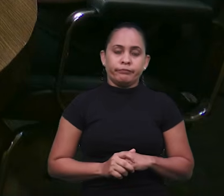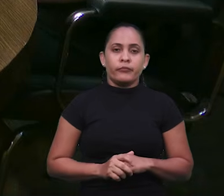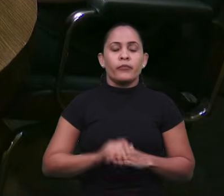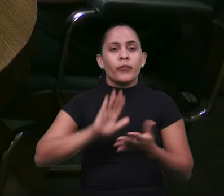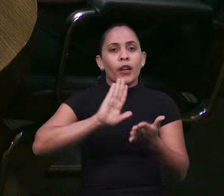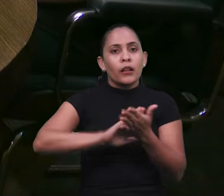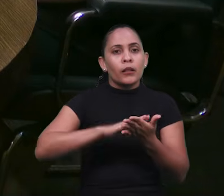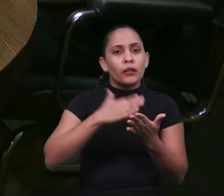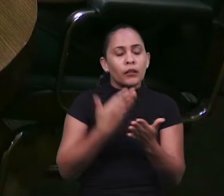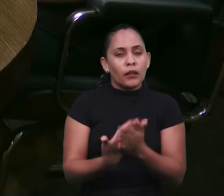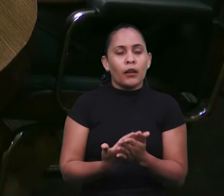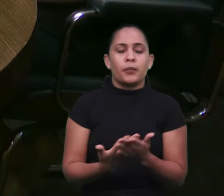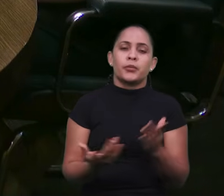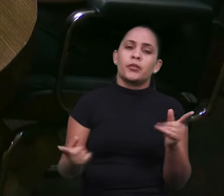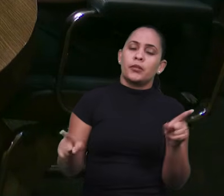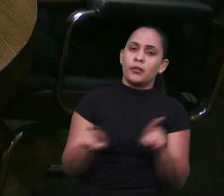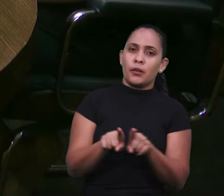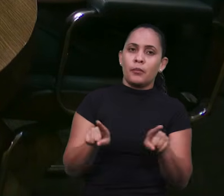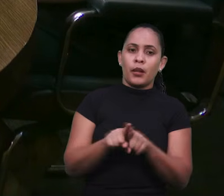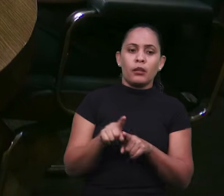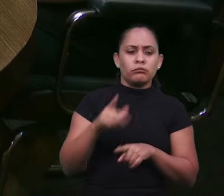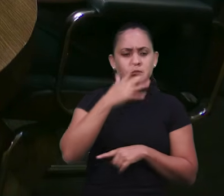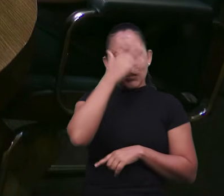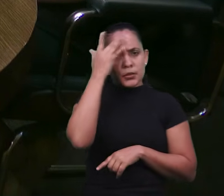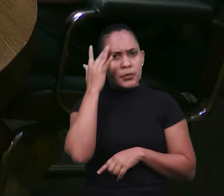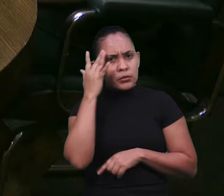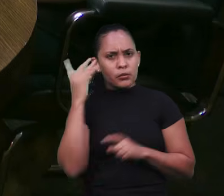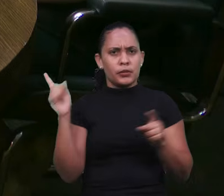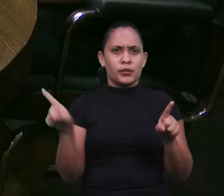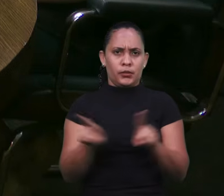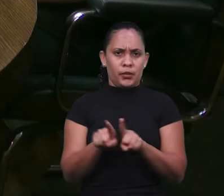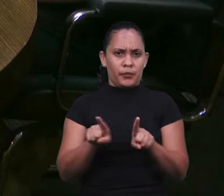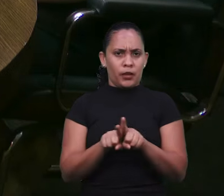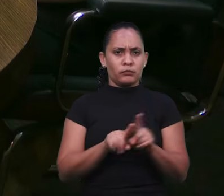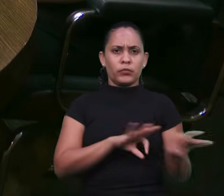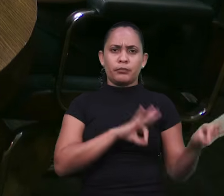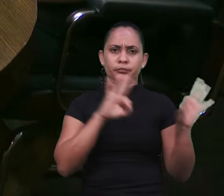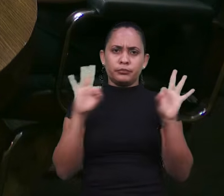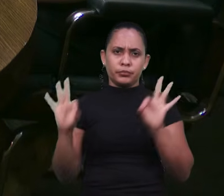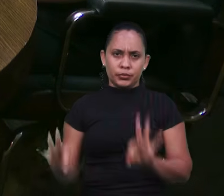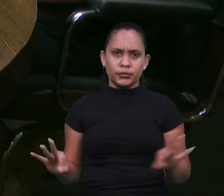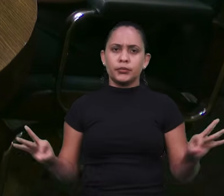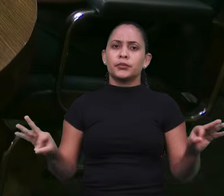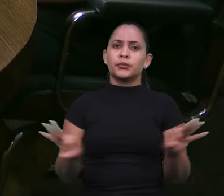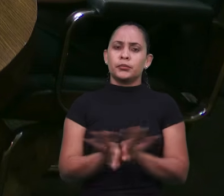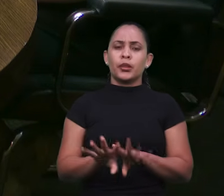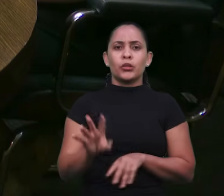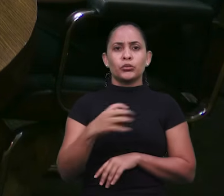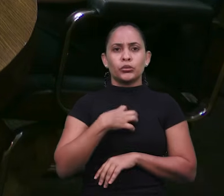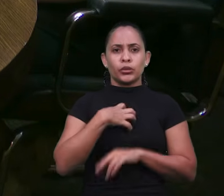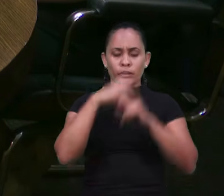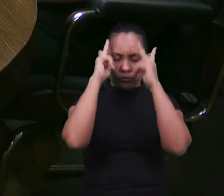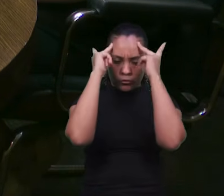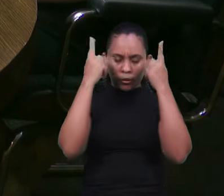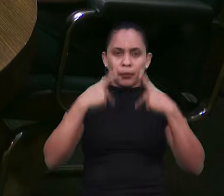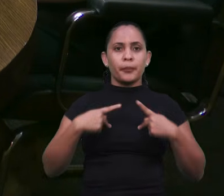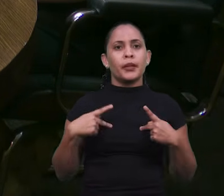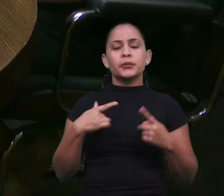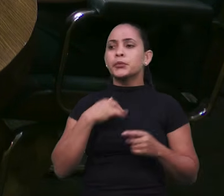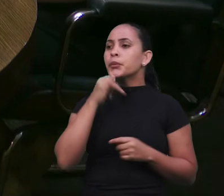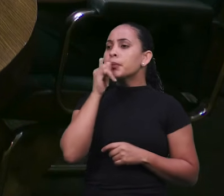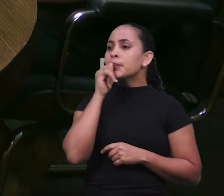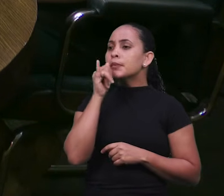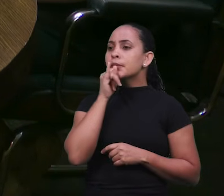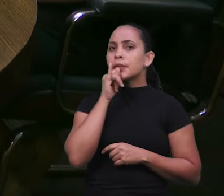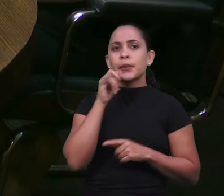do Intérprete. intérprete e do ser humano, nas suas atividades, né, que Uhum. é a questão do senso humano, né. Tem um exemplo, por exemplo,